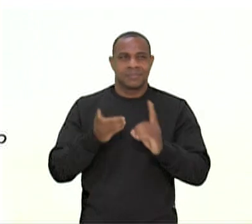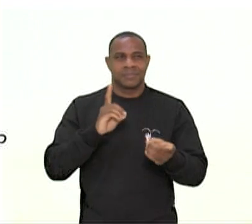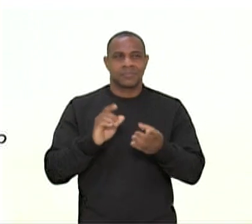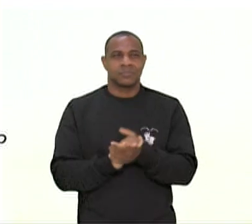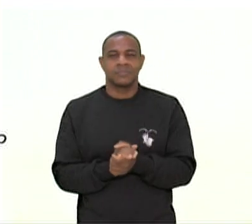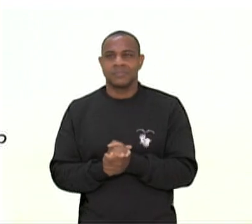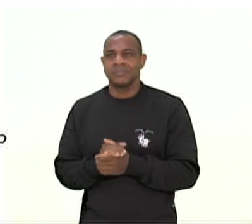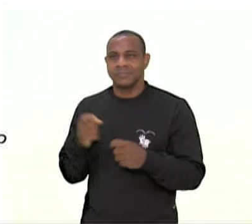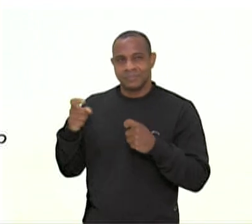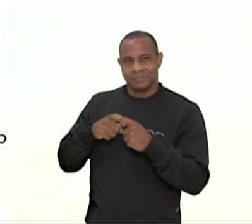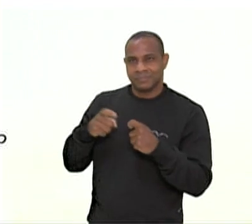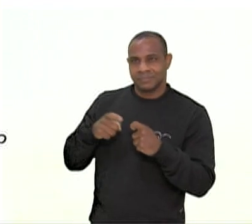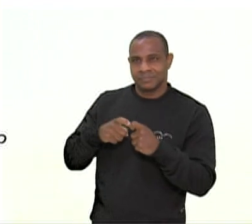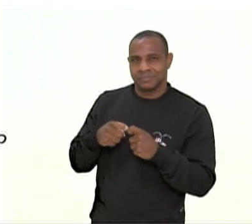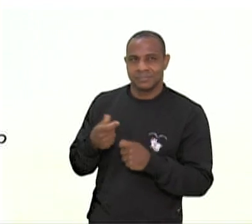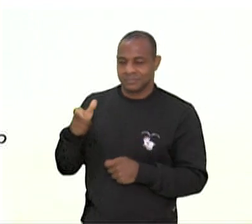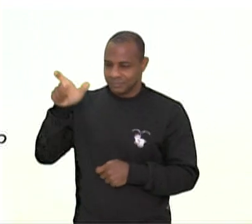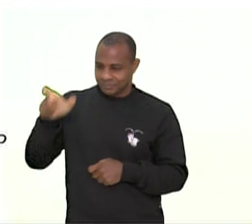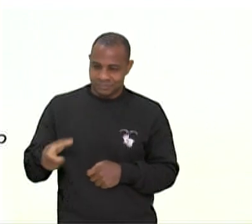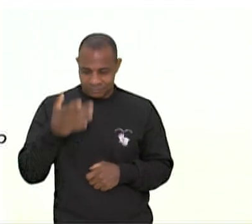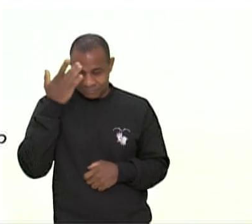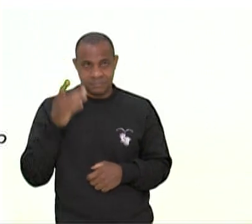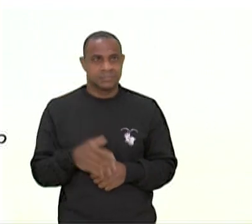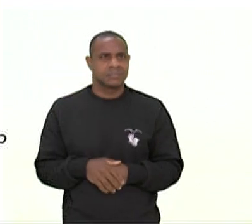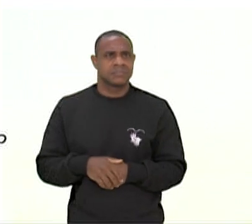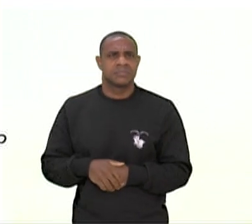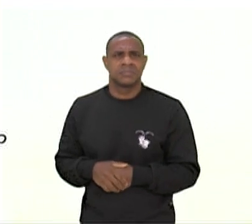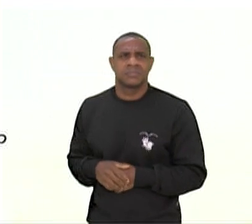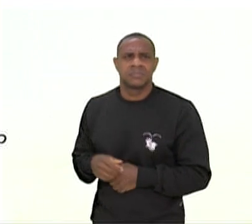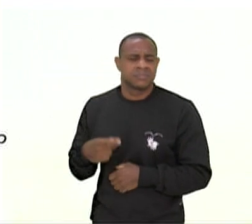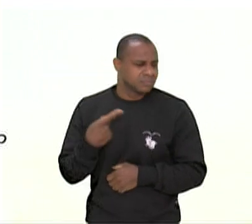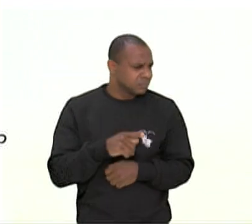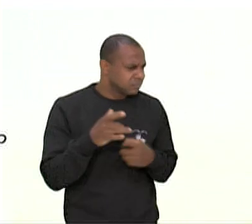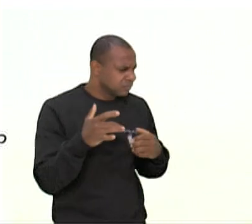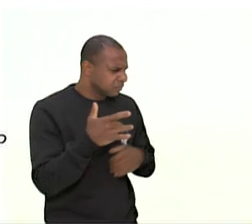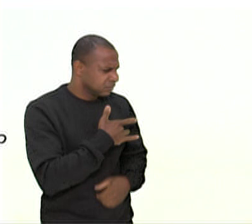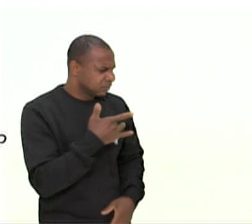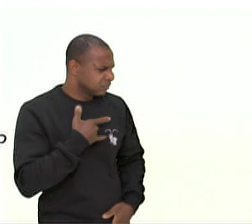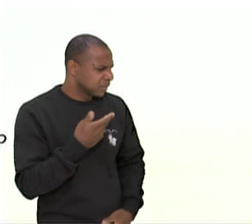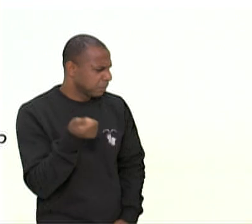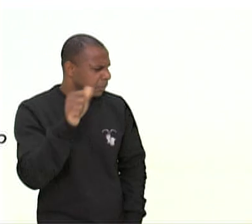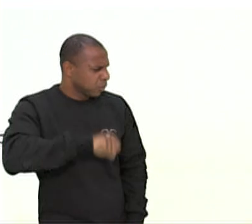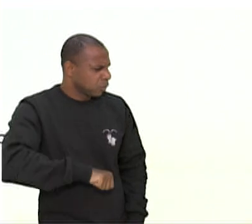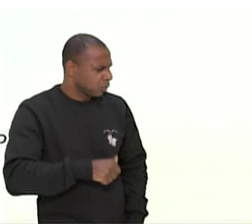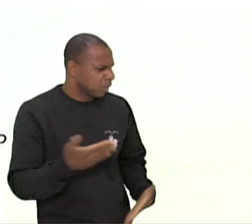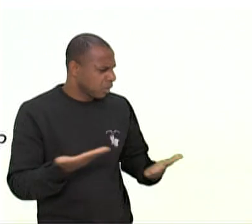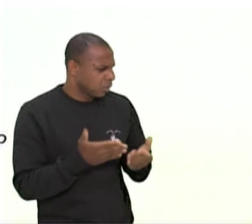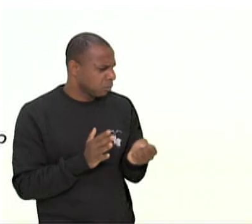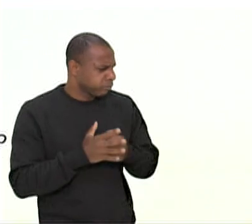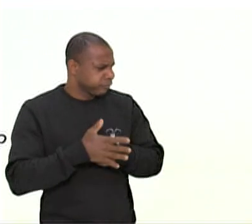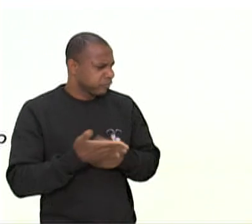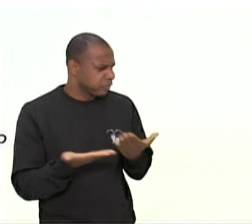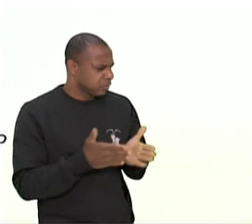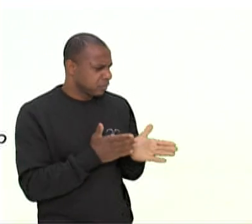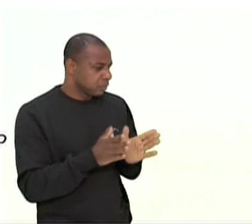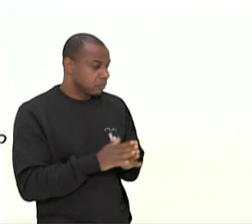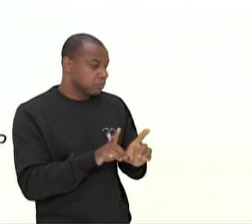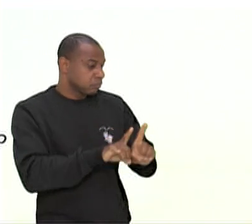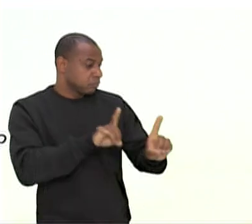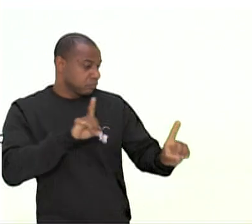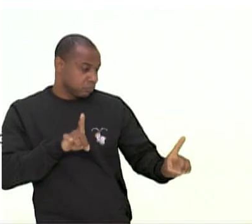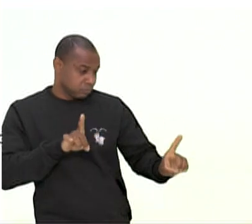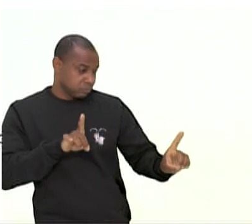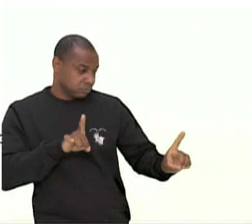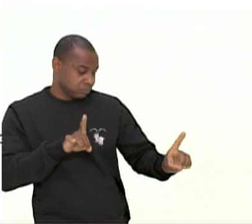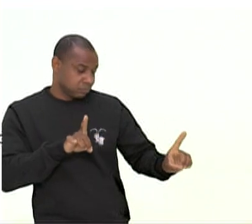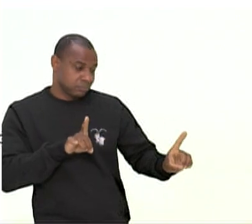paciente e um doutor. Sua saúde piorou nesta quarentena. Sugiro continuar mantendo o distanciamento de